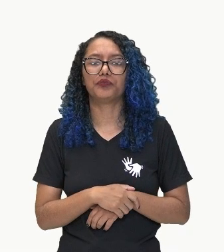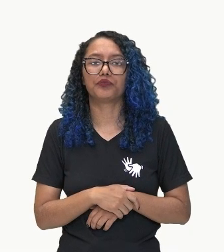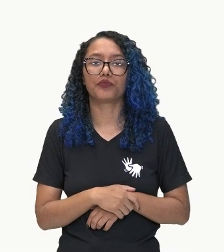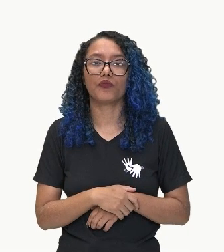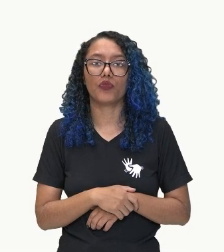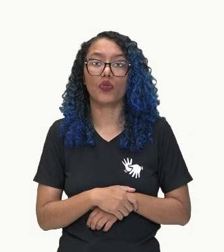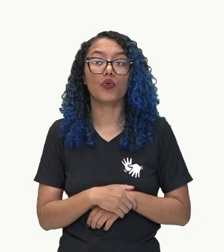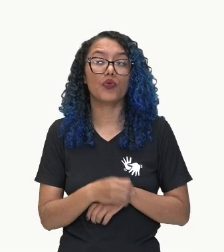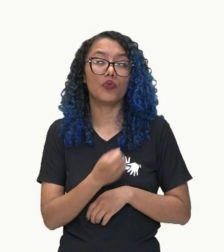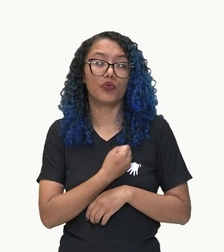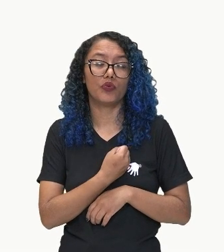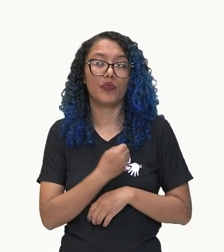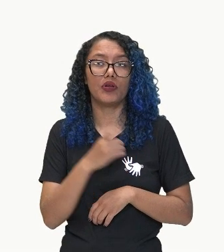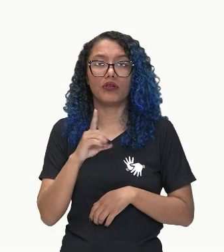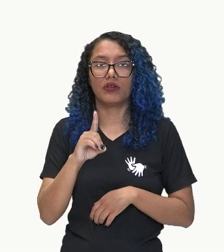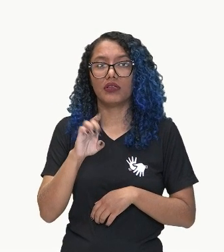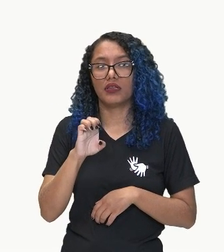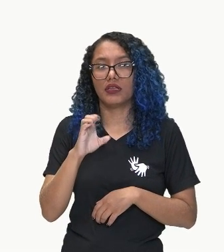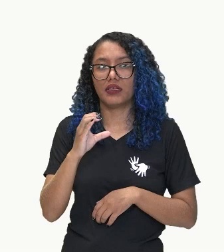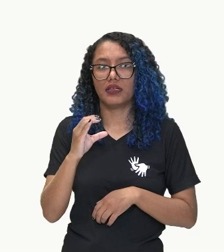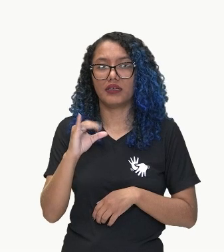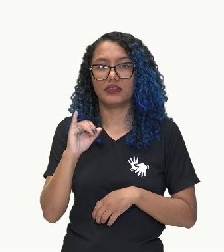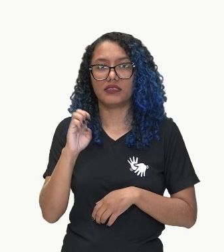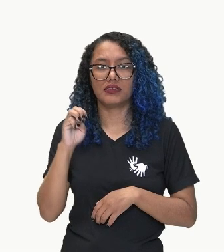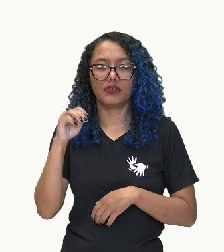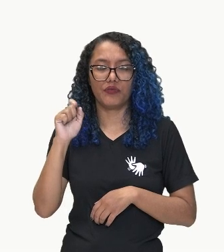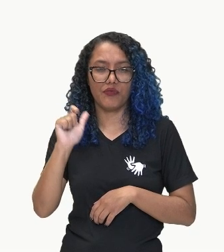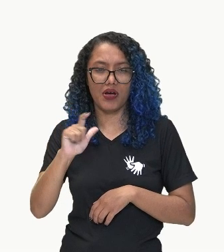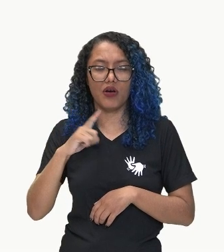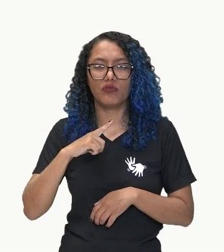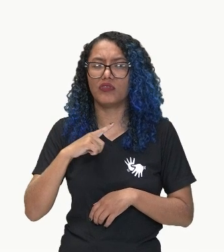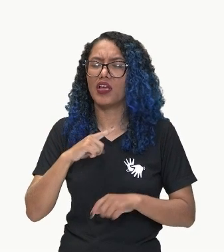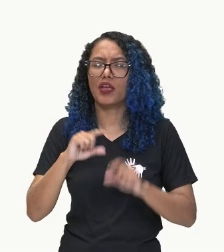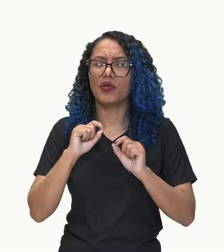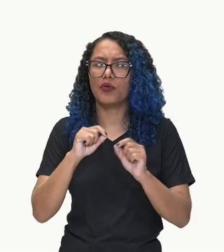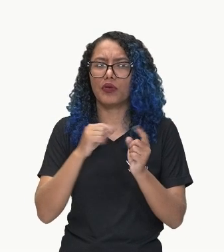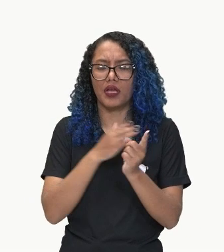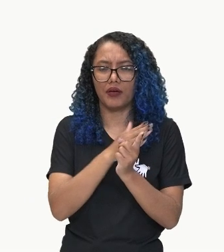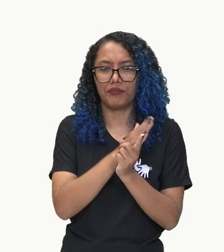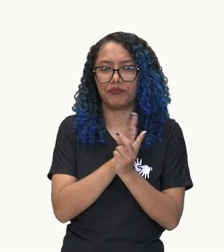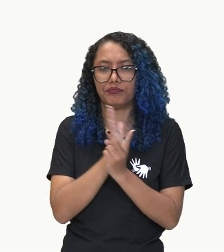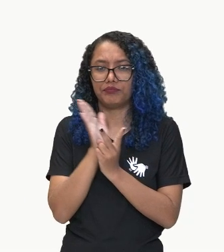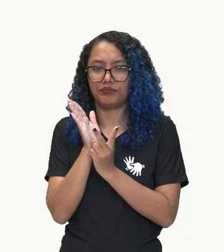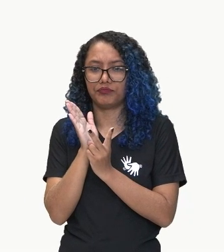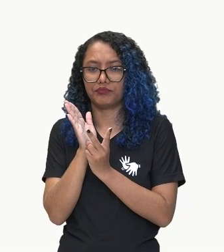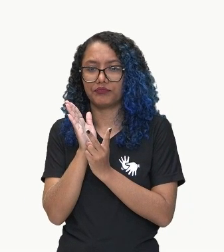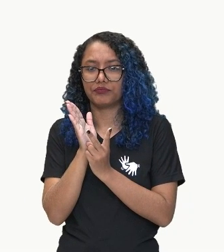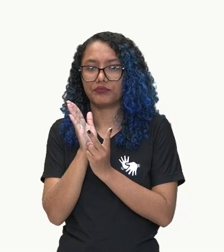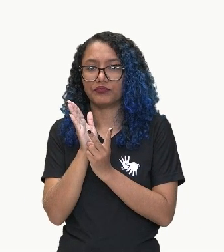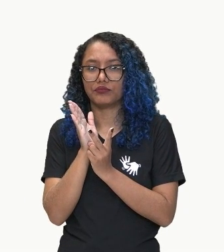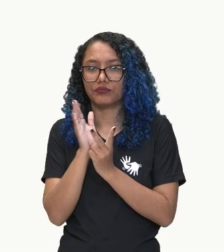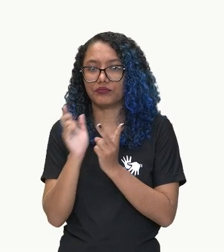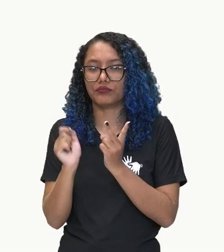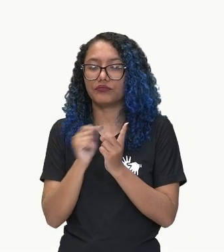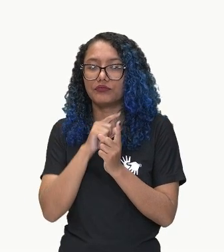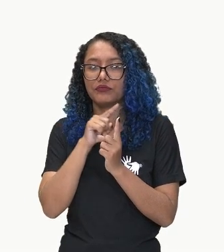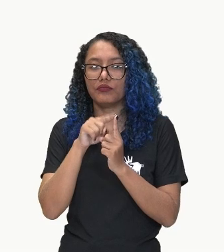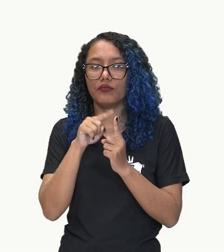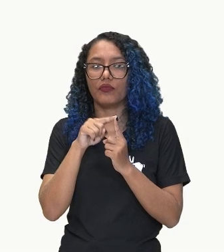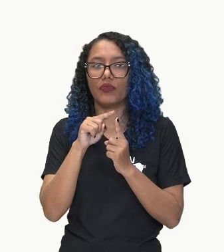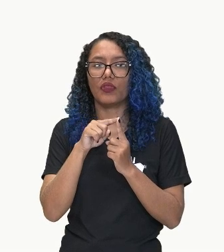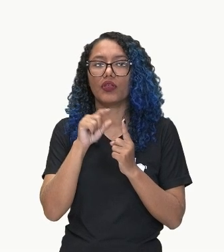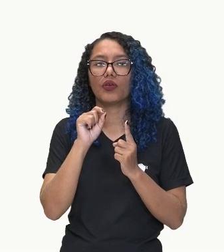ele é caracterizado pela parte inteira e pela parte